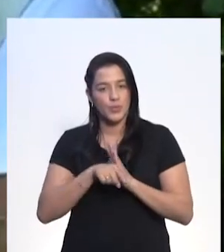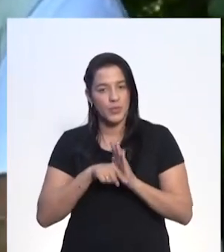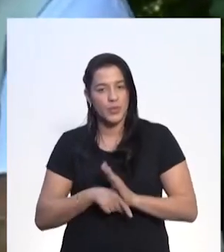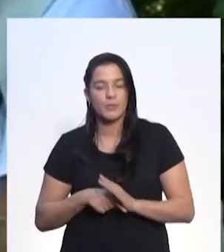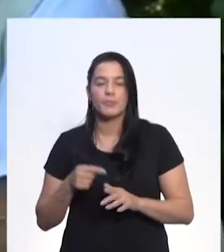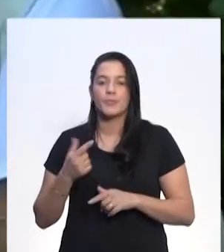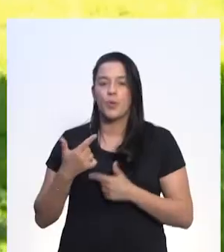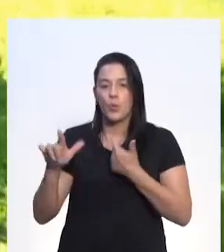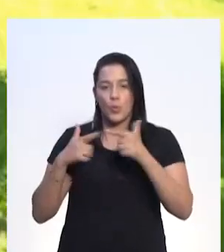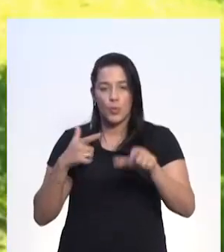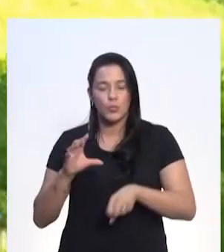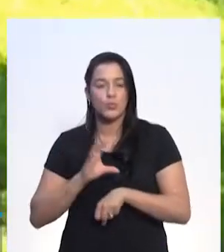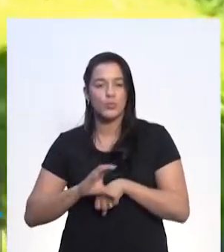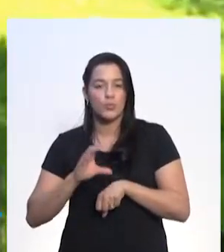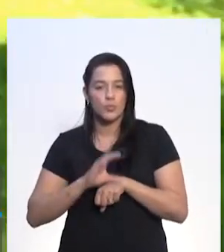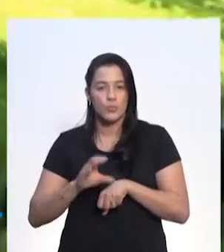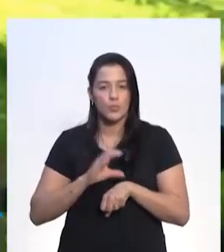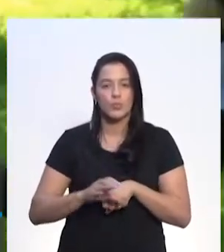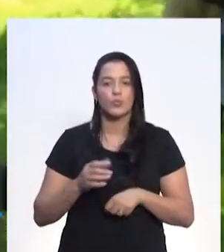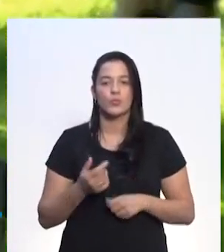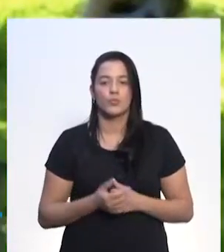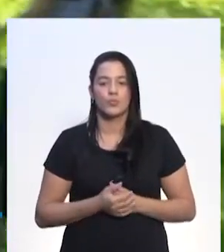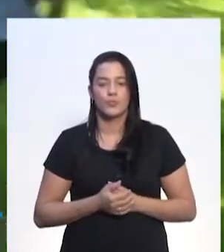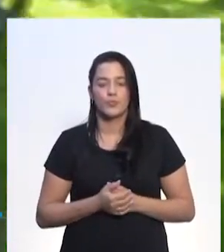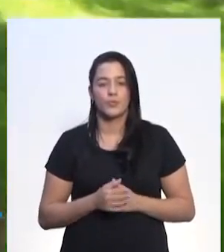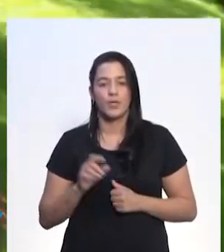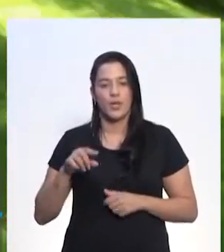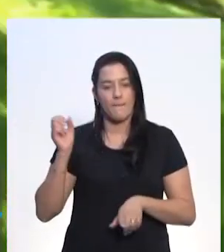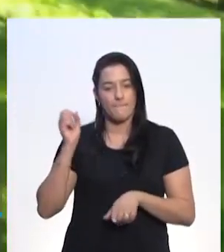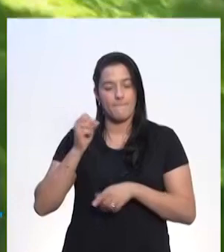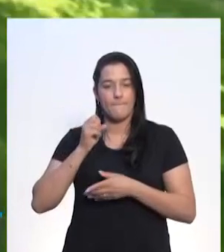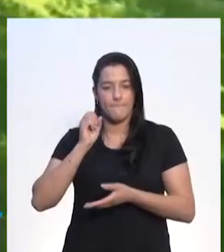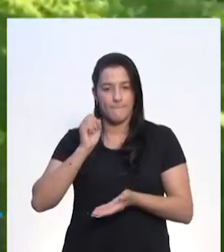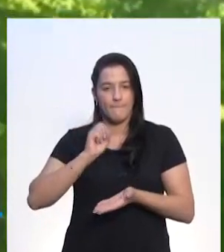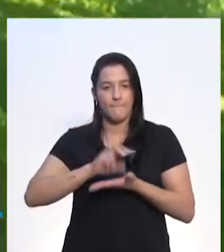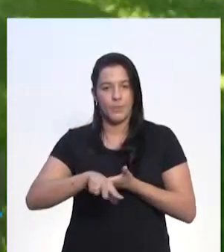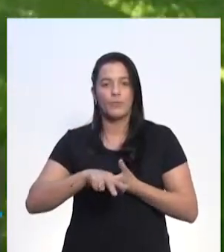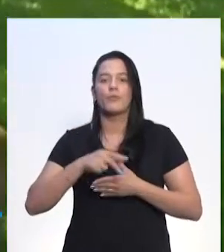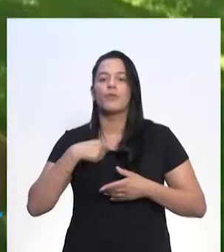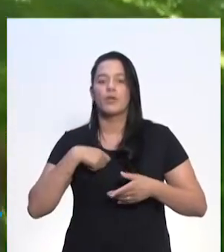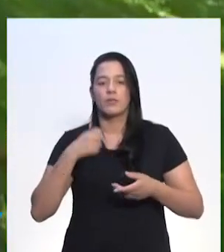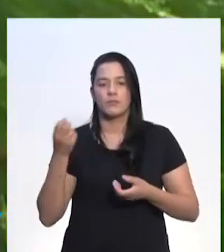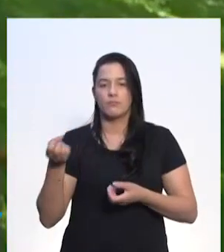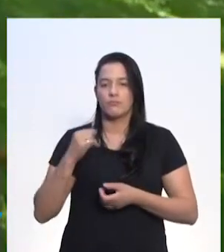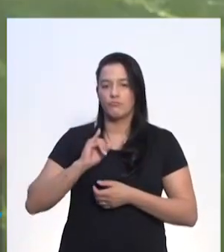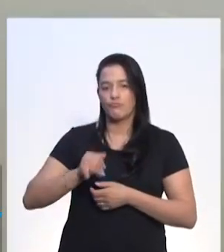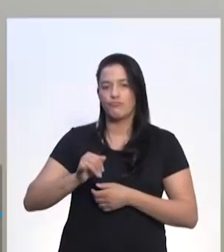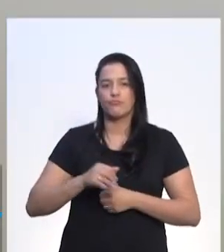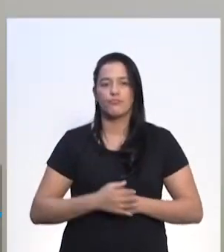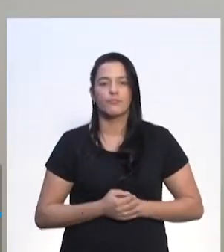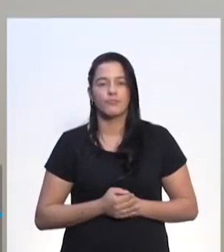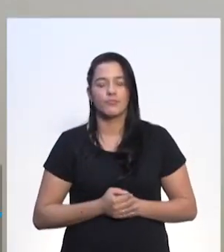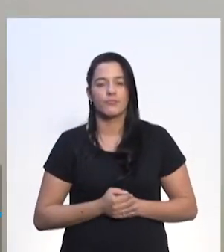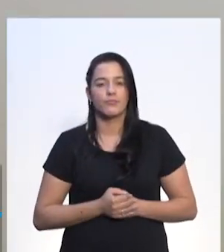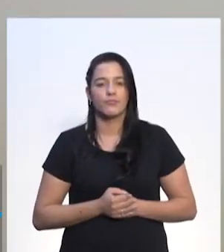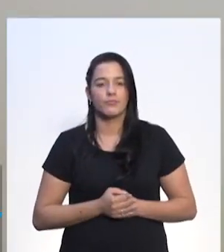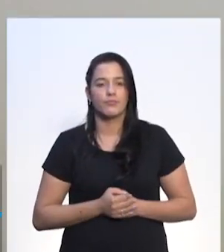mais cursos. O pessoal vê, aprovou o serviço, gostou e indicou, né? Então...